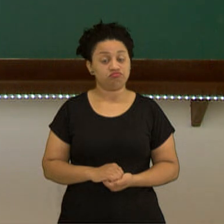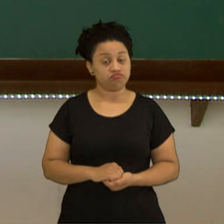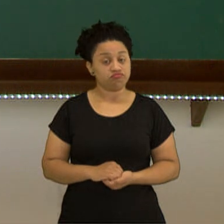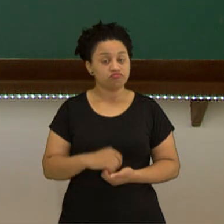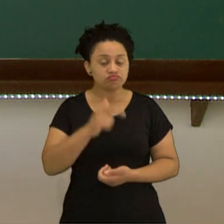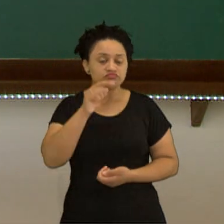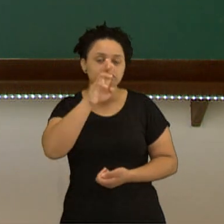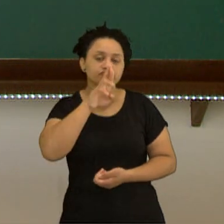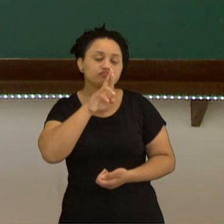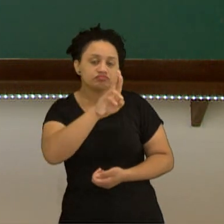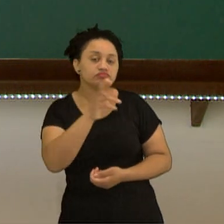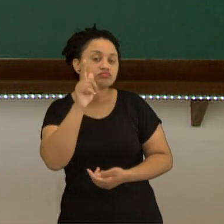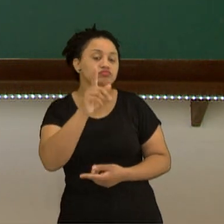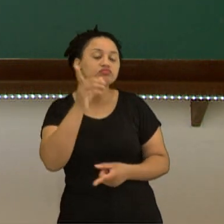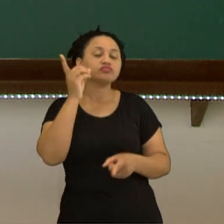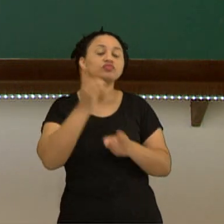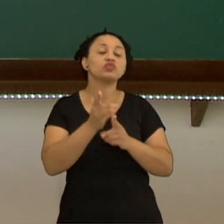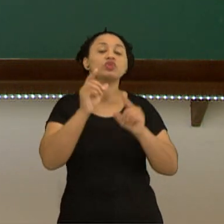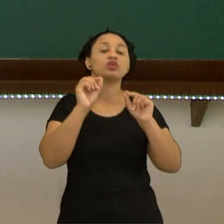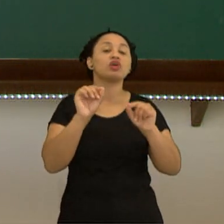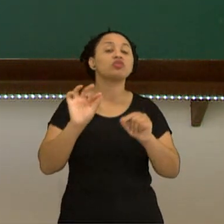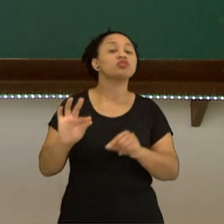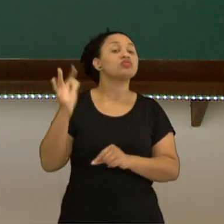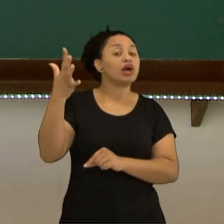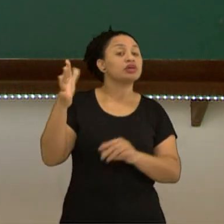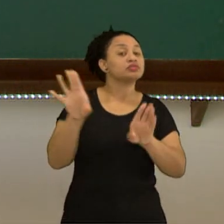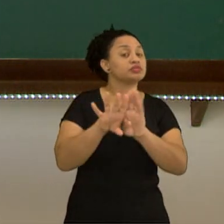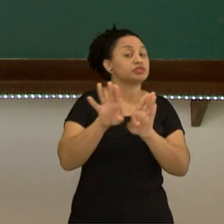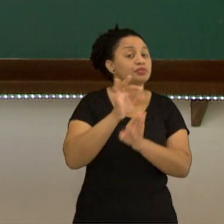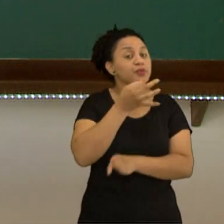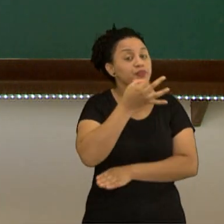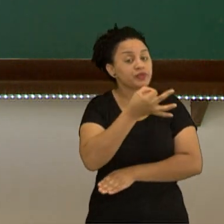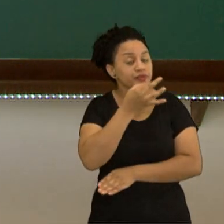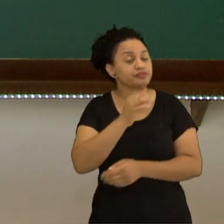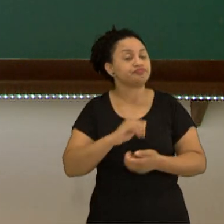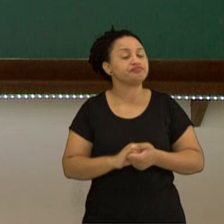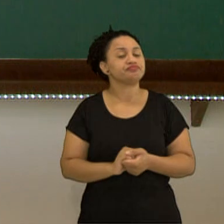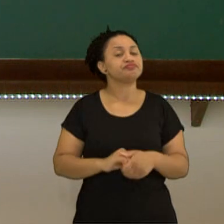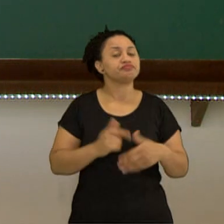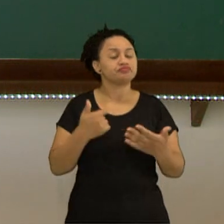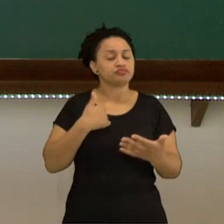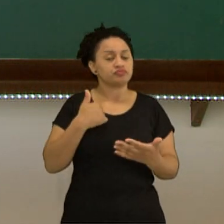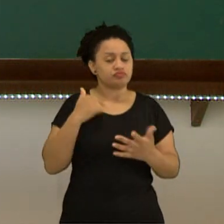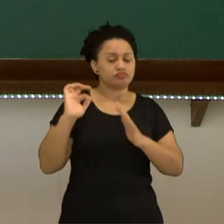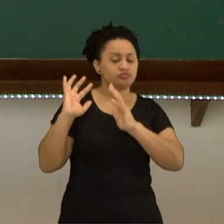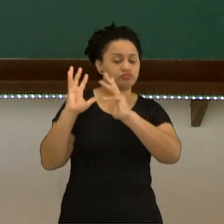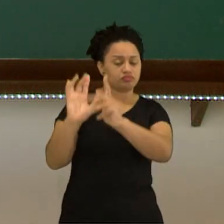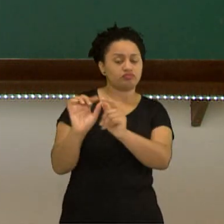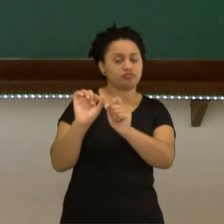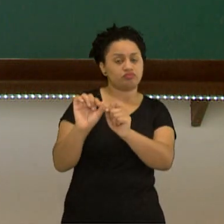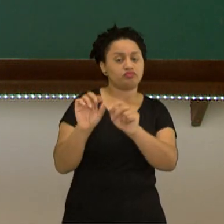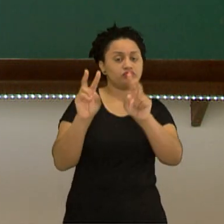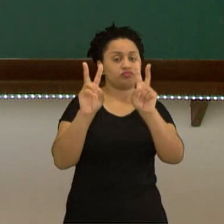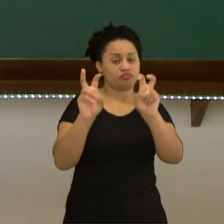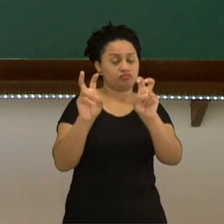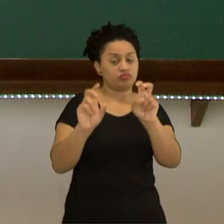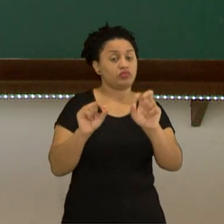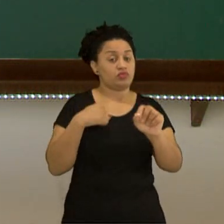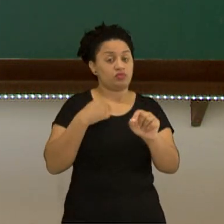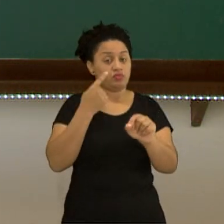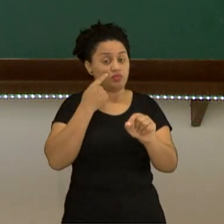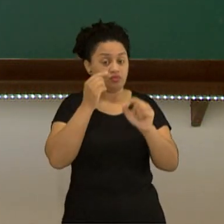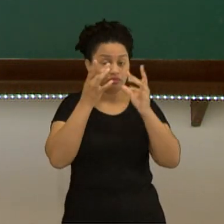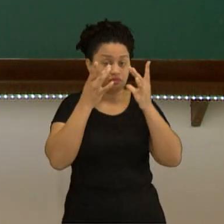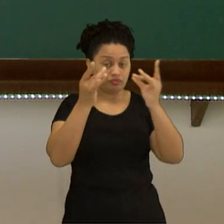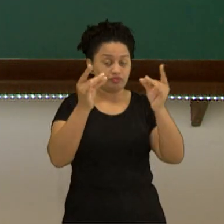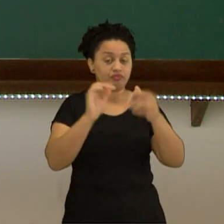Respondeu, conseguiu encontrar o fato e a opinião? Vamos retomar esses temas, esses assuntos, preste bem atenção.